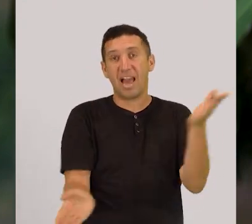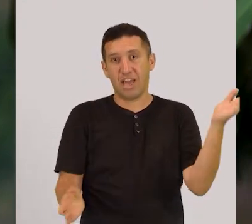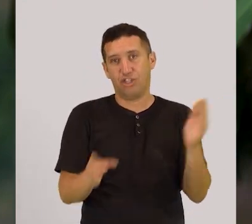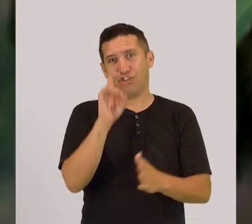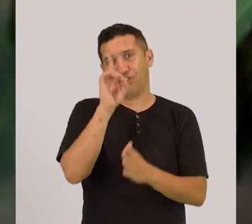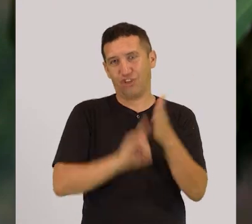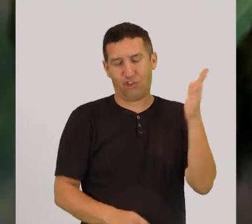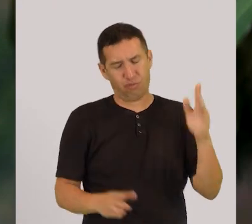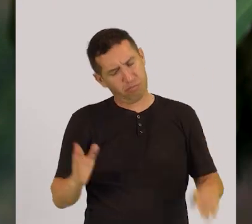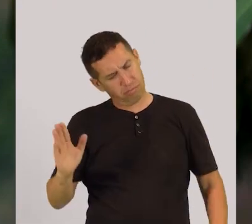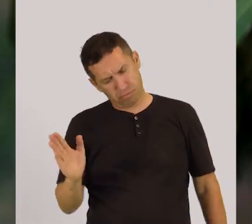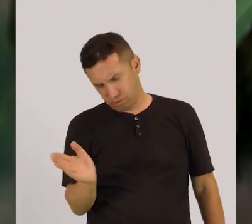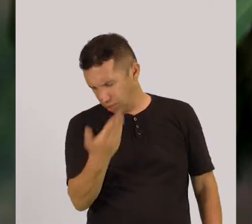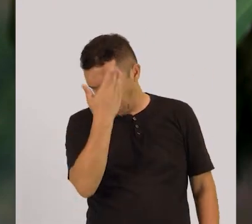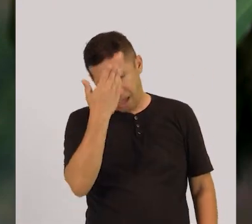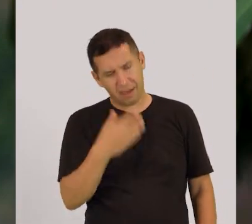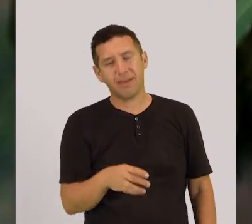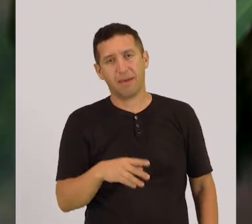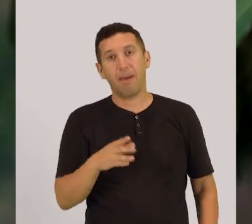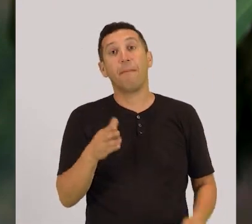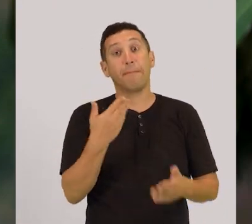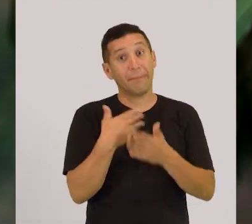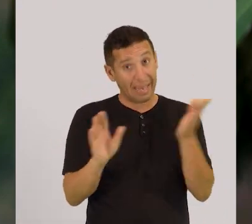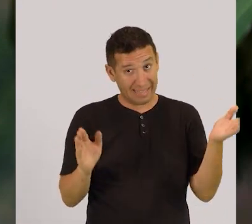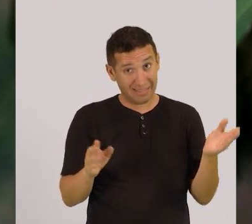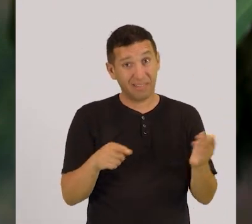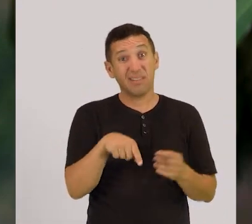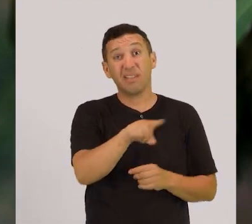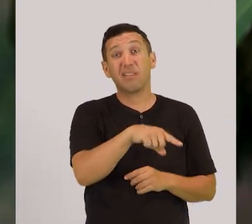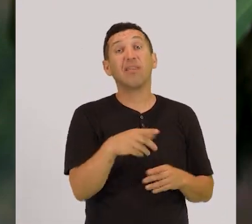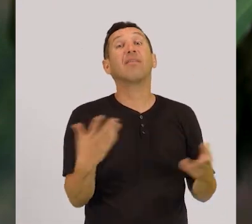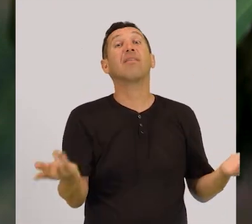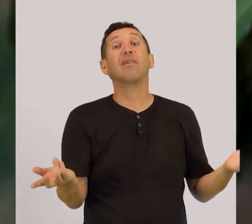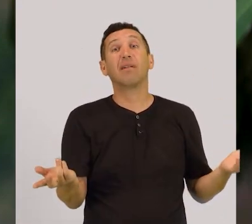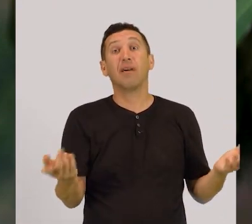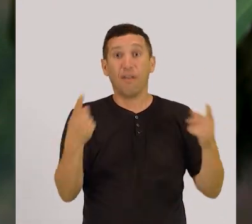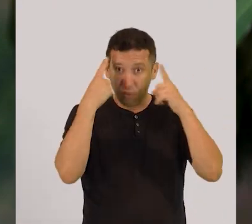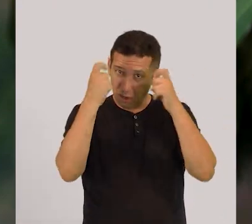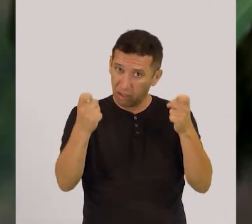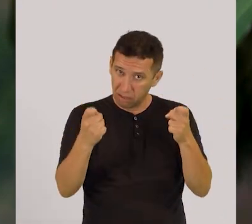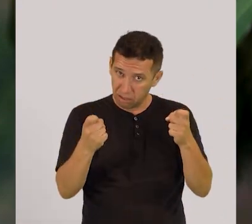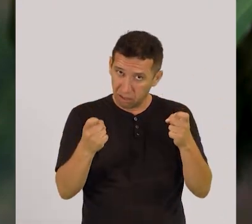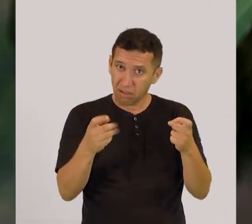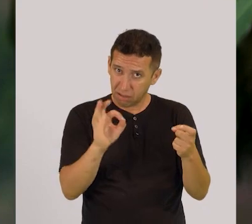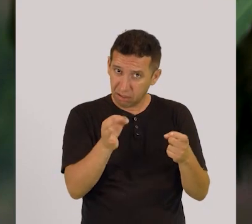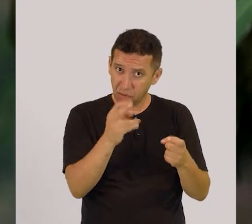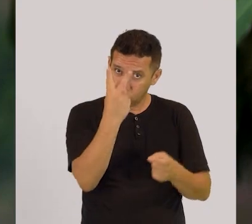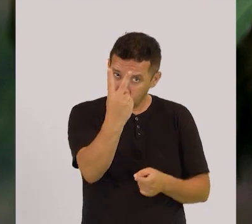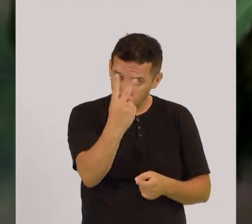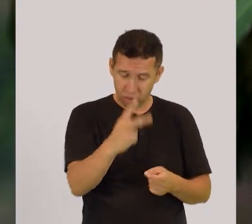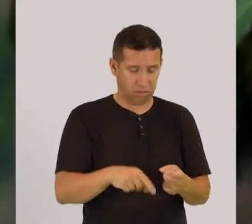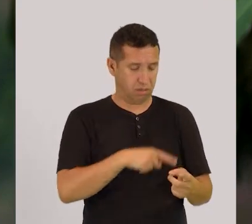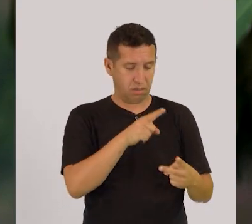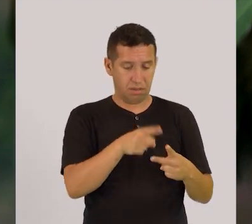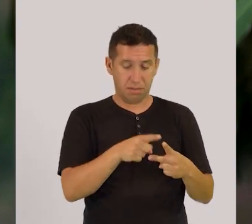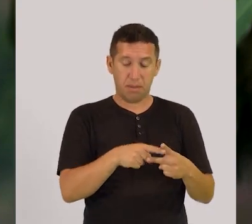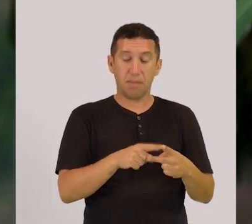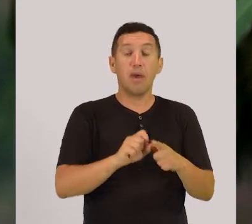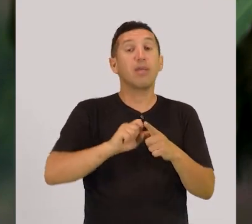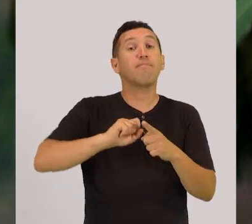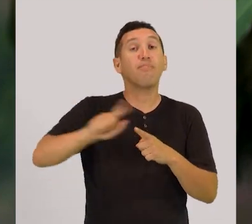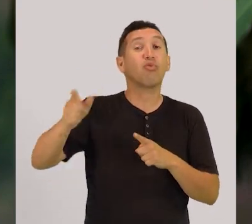o direito àquelas terras. Ou seja, esses povos estariam sujeitos a uma dupla violência. Primeiro por terem sido